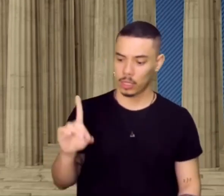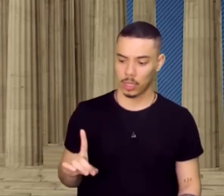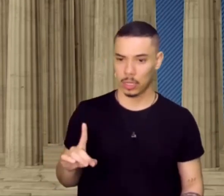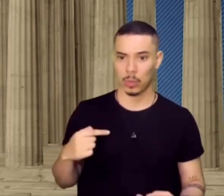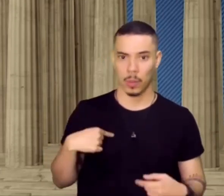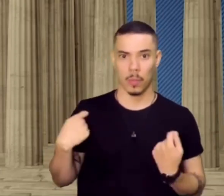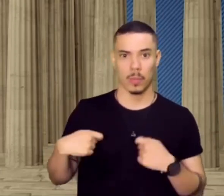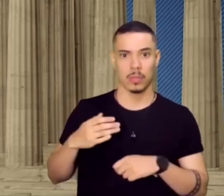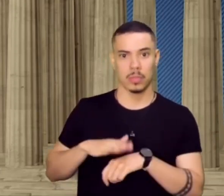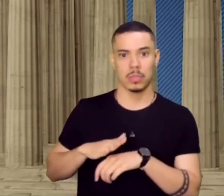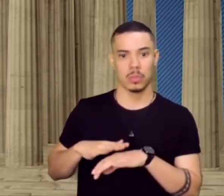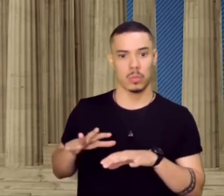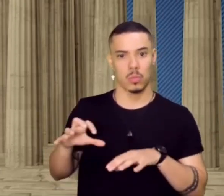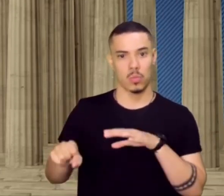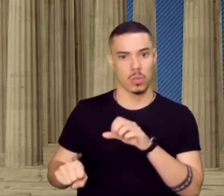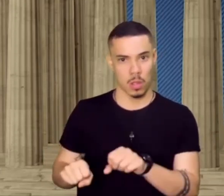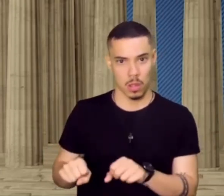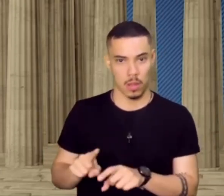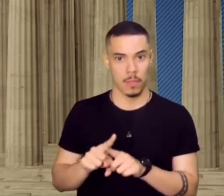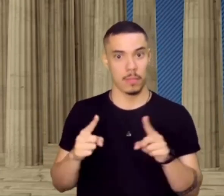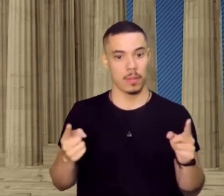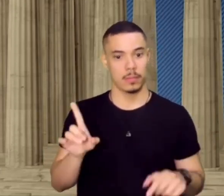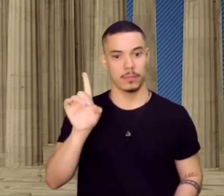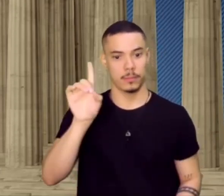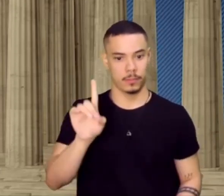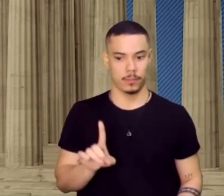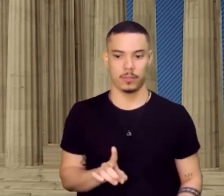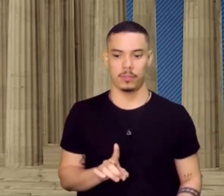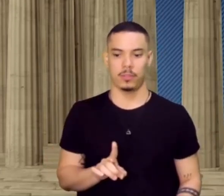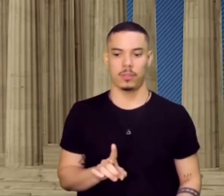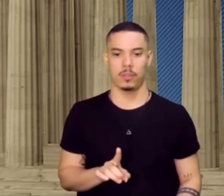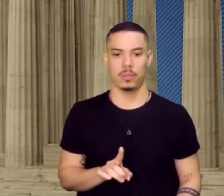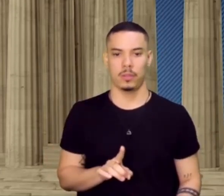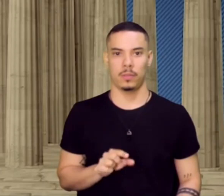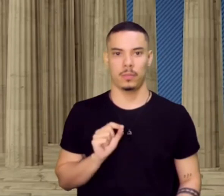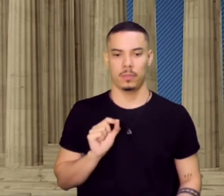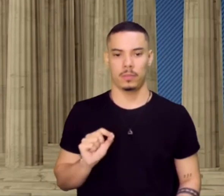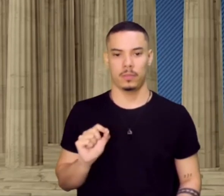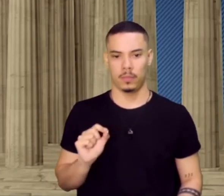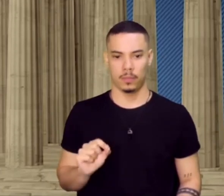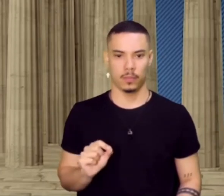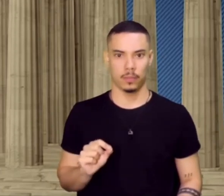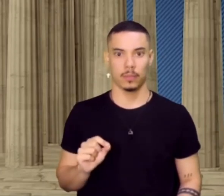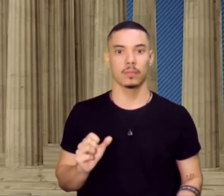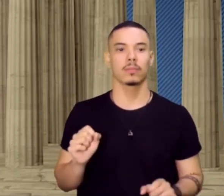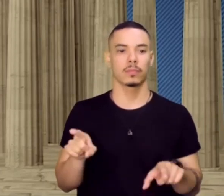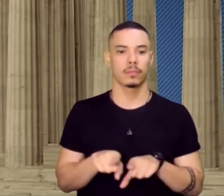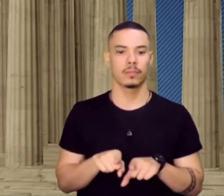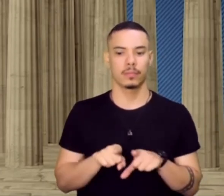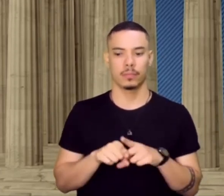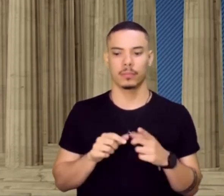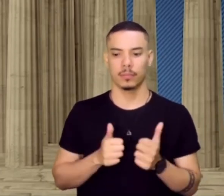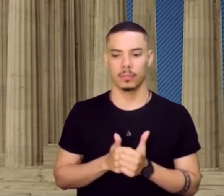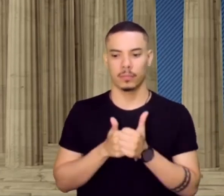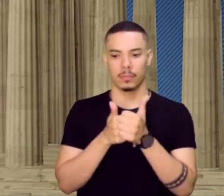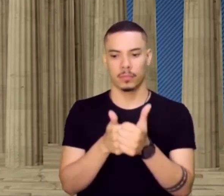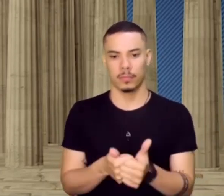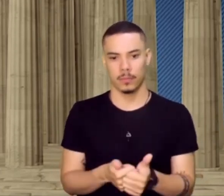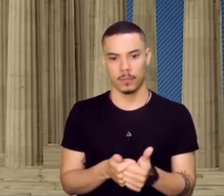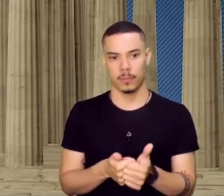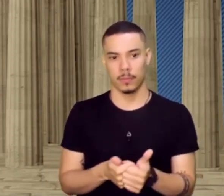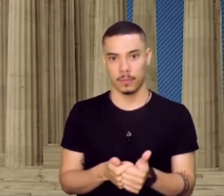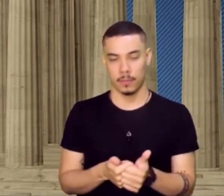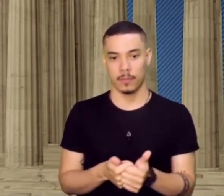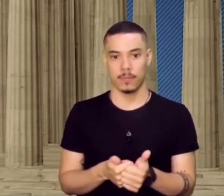buscar. Porém, os direitos, se você adquirir, ele é acompanhado, às vezes não